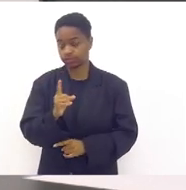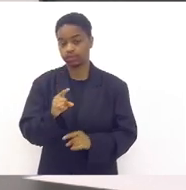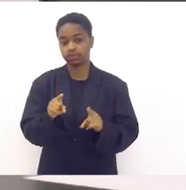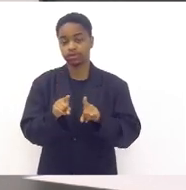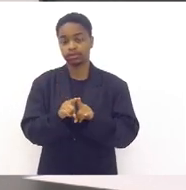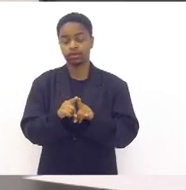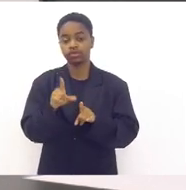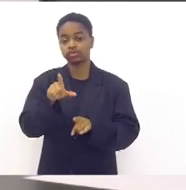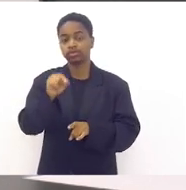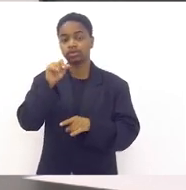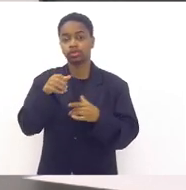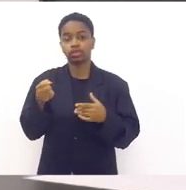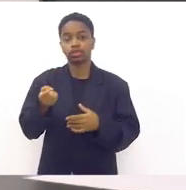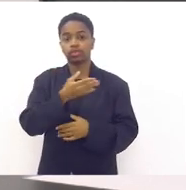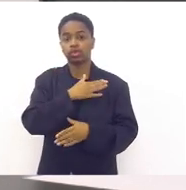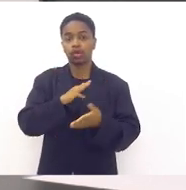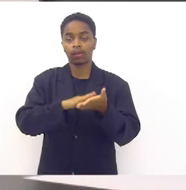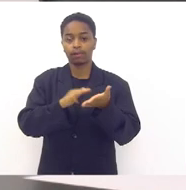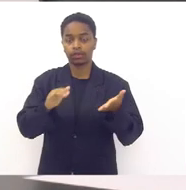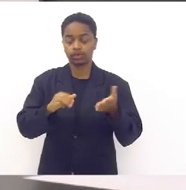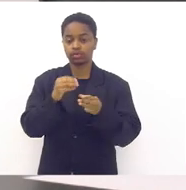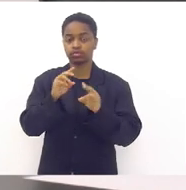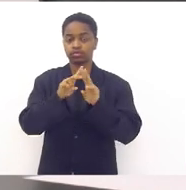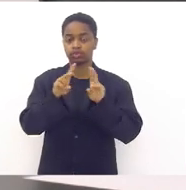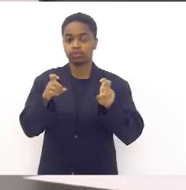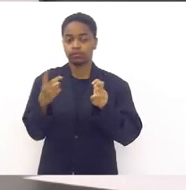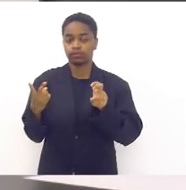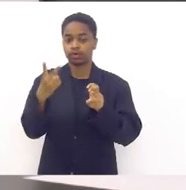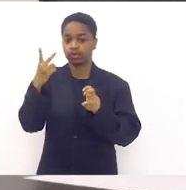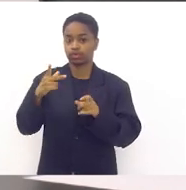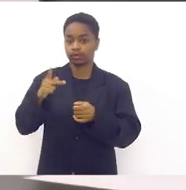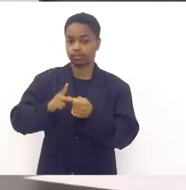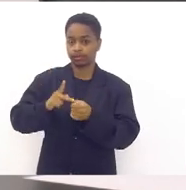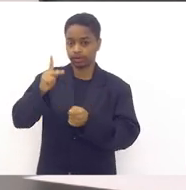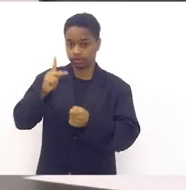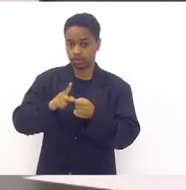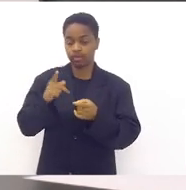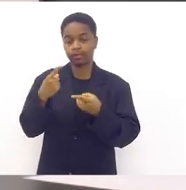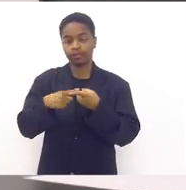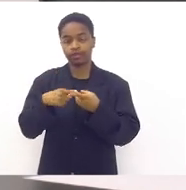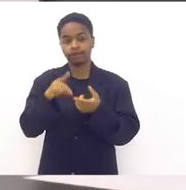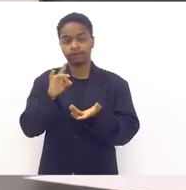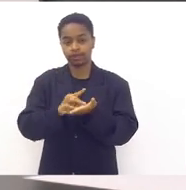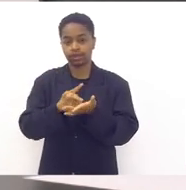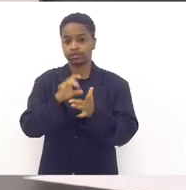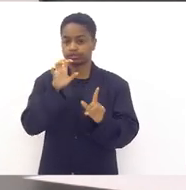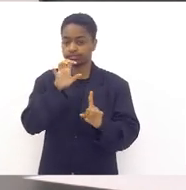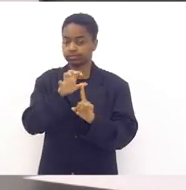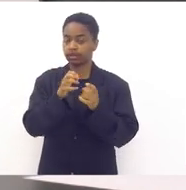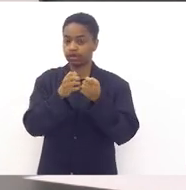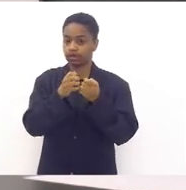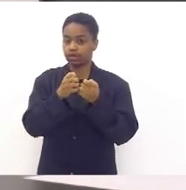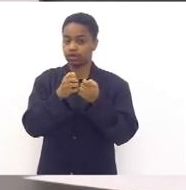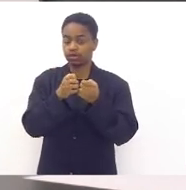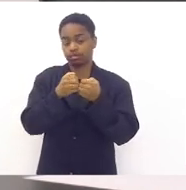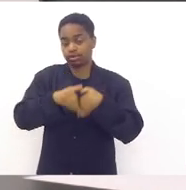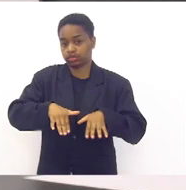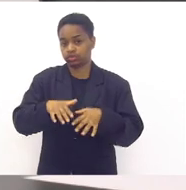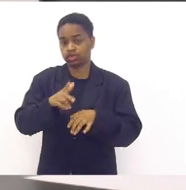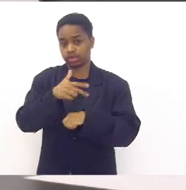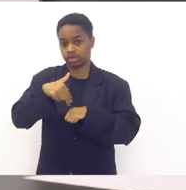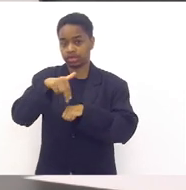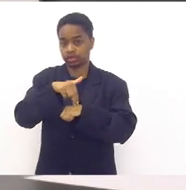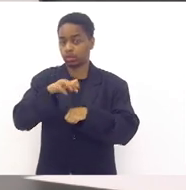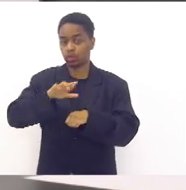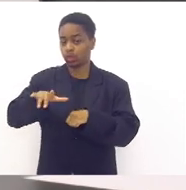da nova metodologia do preço de referência de petróleo. Né, porque é uma coisa também que afeta a União. Então, não é só o Estado do